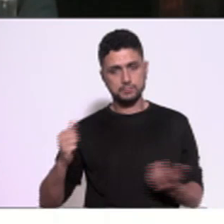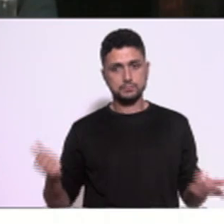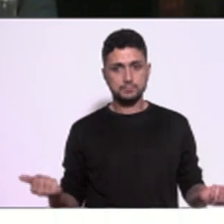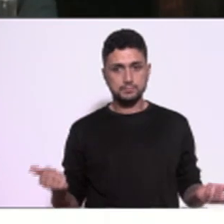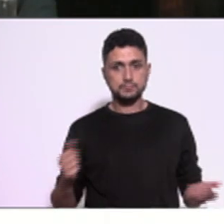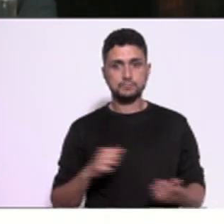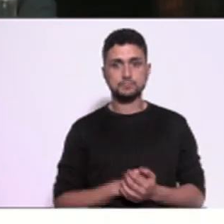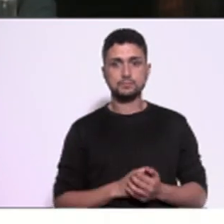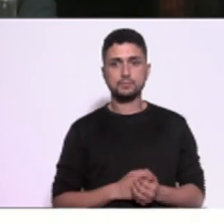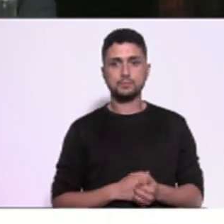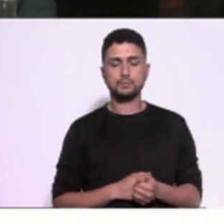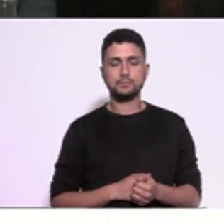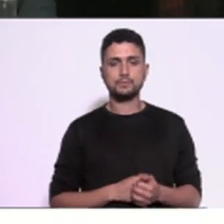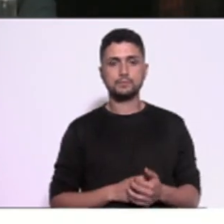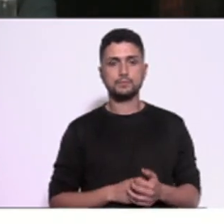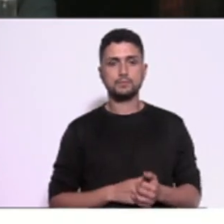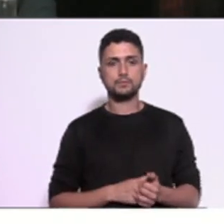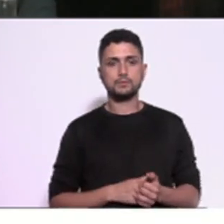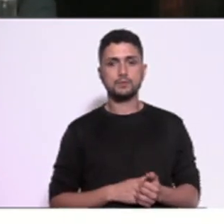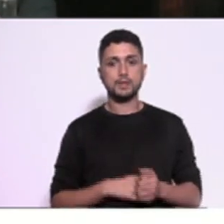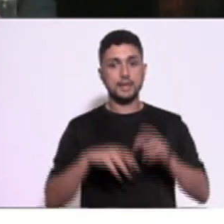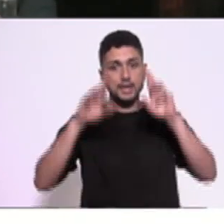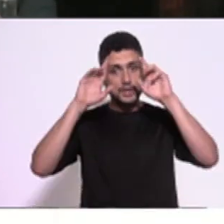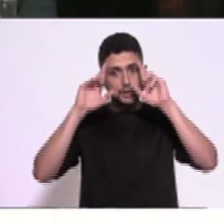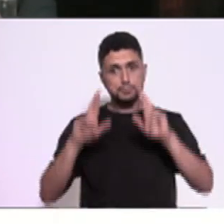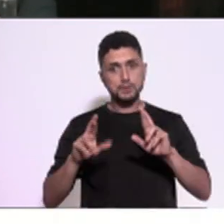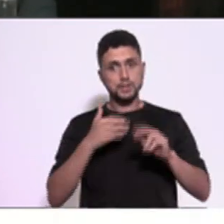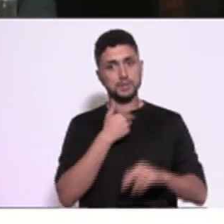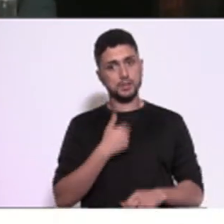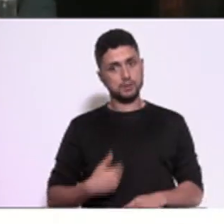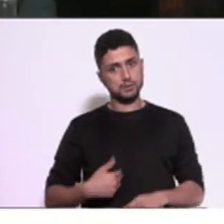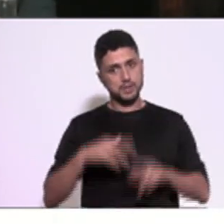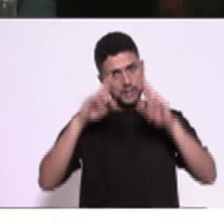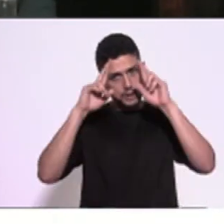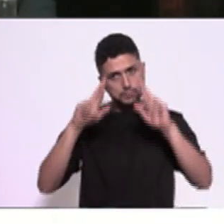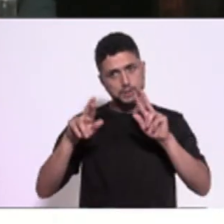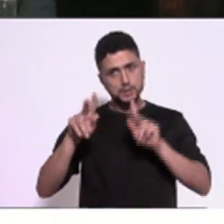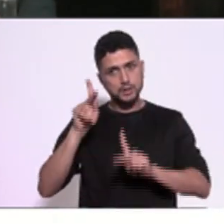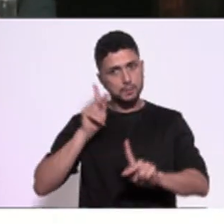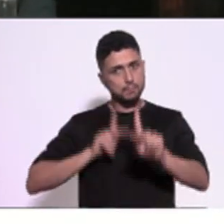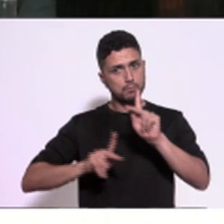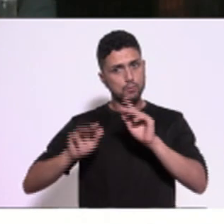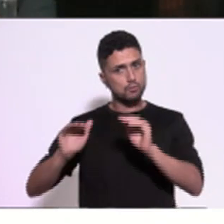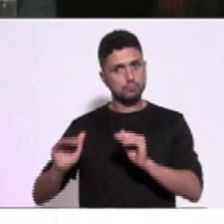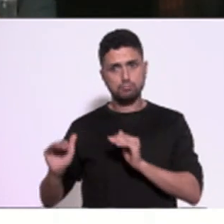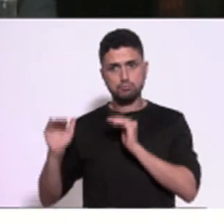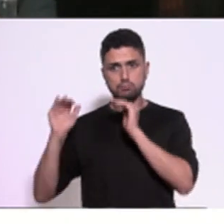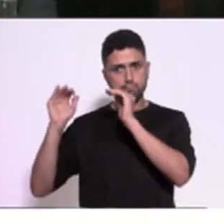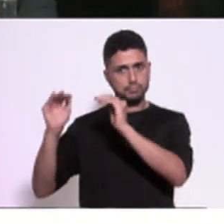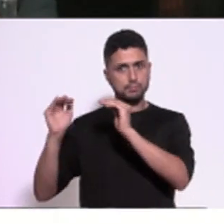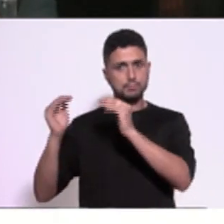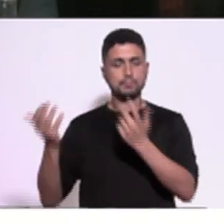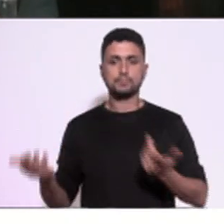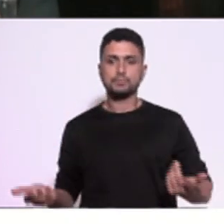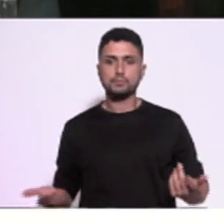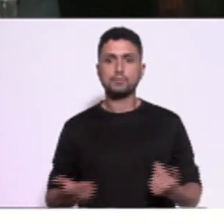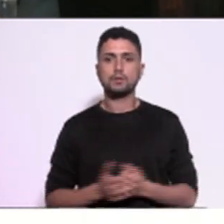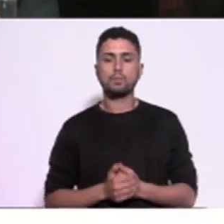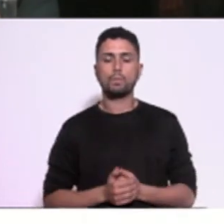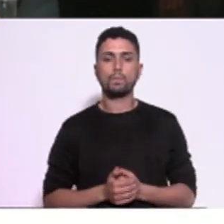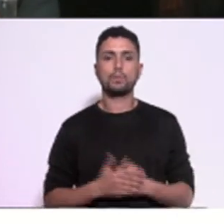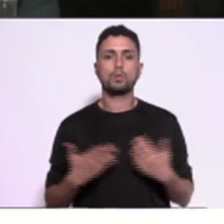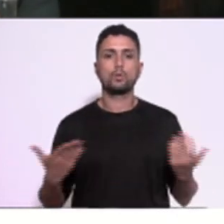que respeitaria a coisa pública acima de tudo. Então, o que nós estamos hoje